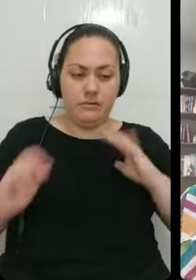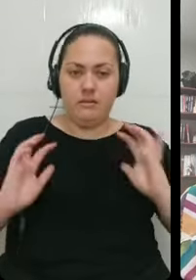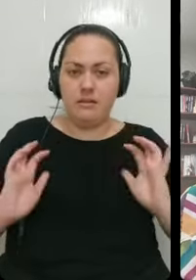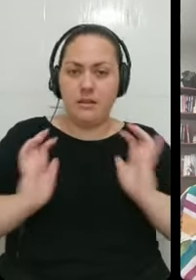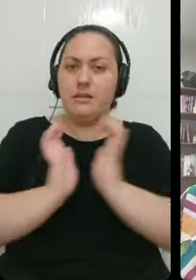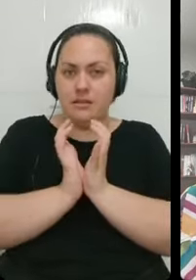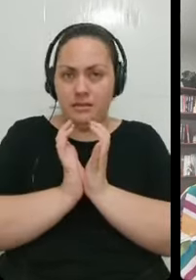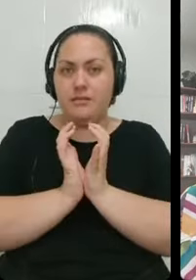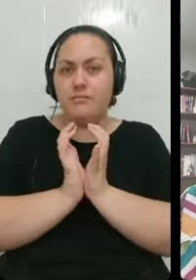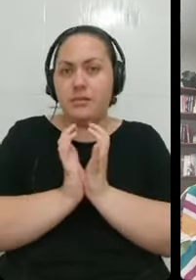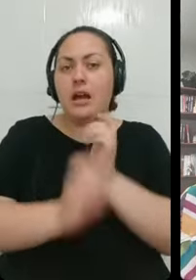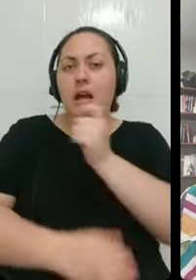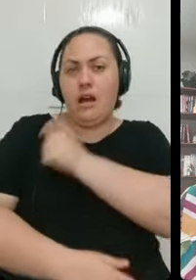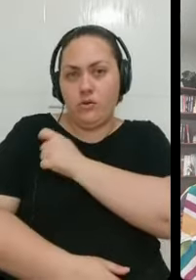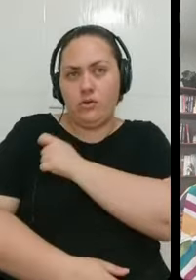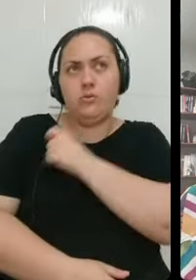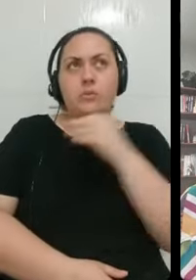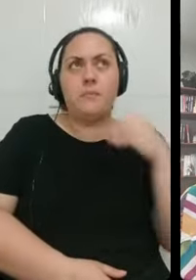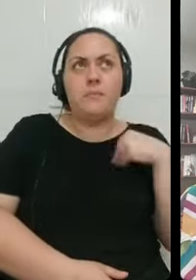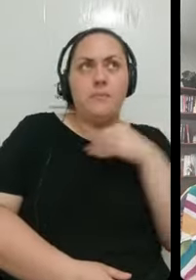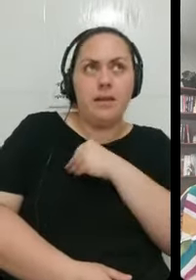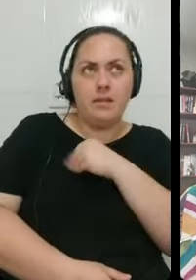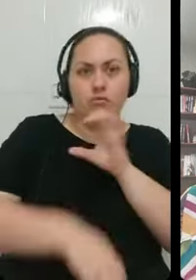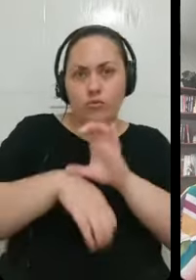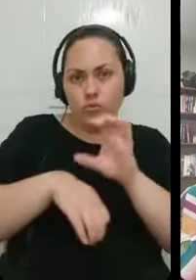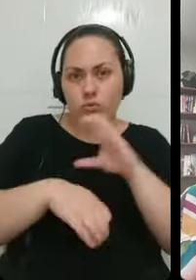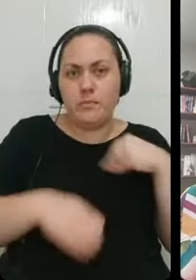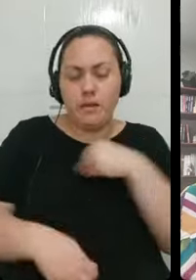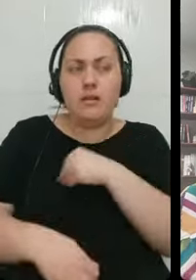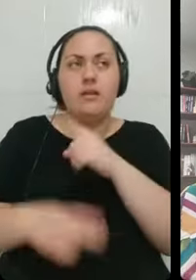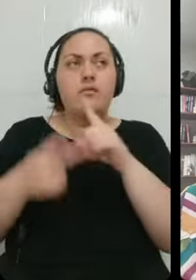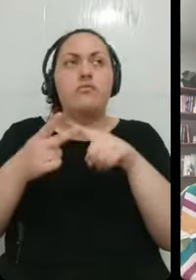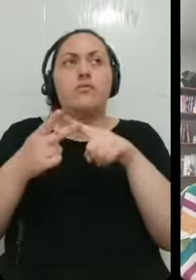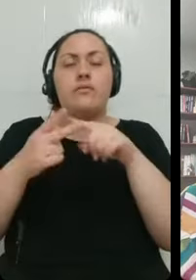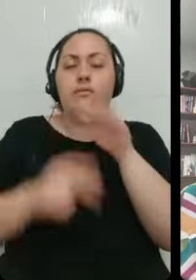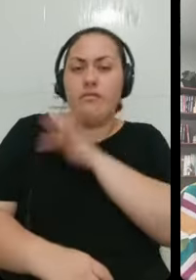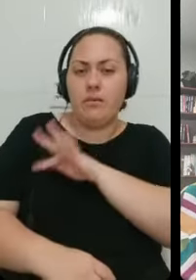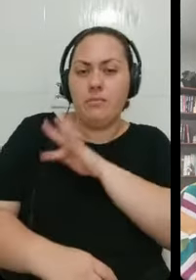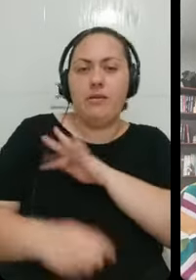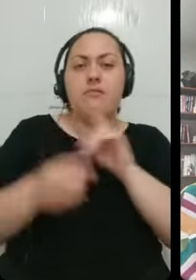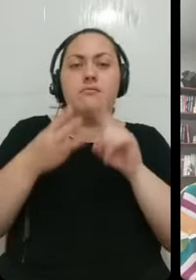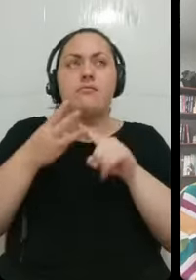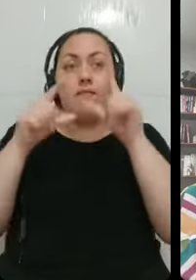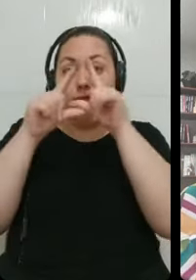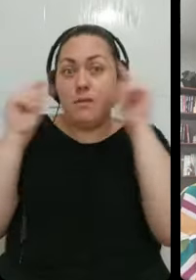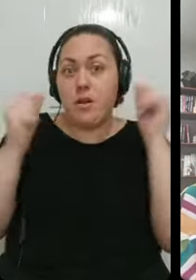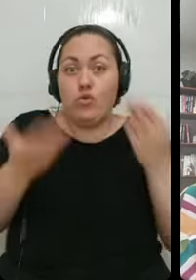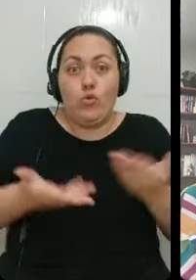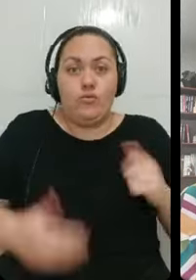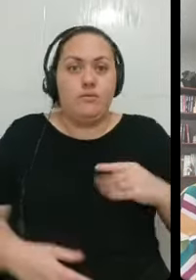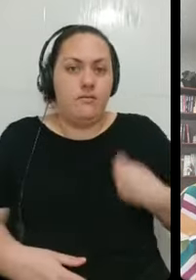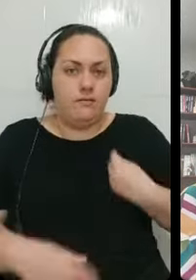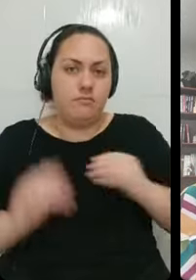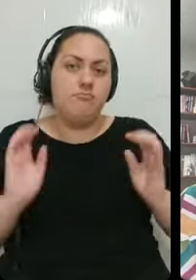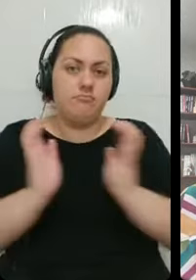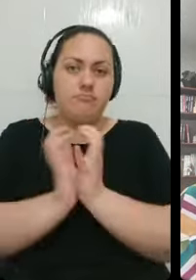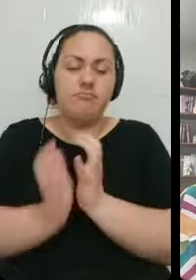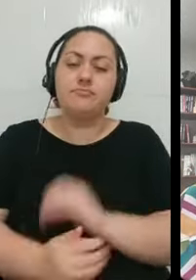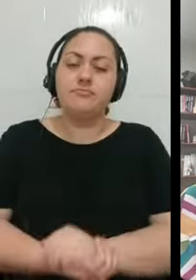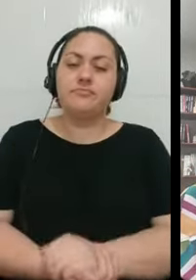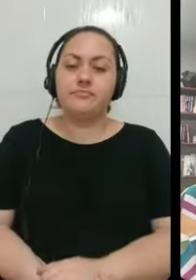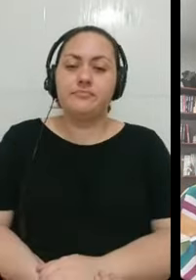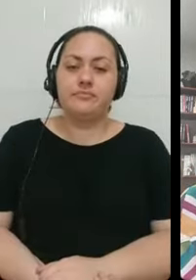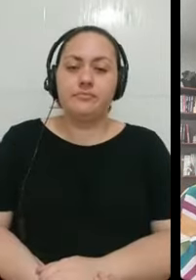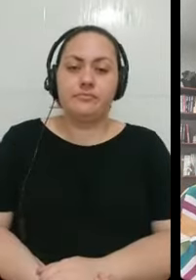formada com alunos da medicina, da farmácia e da enfermagem, né? E são